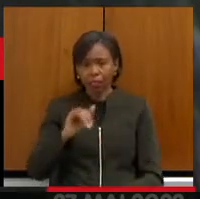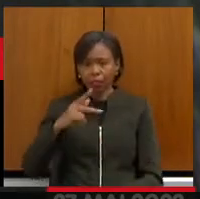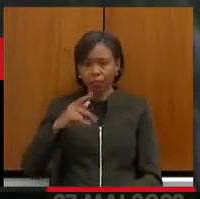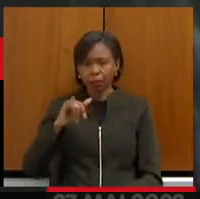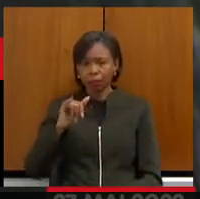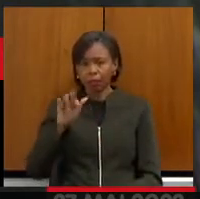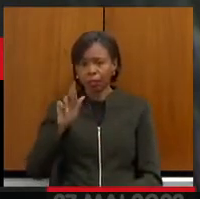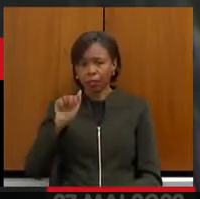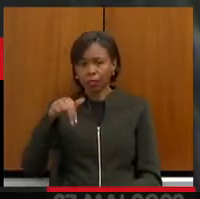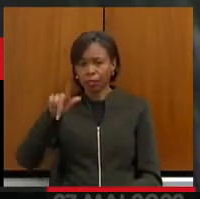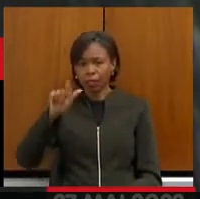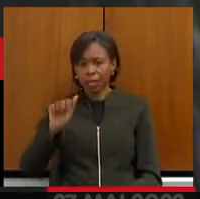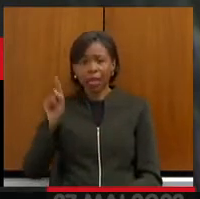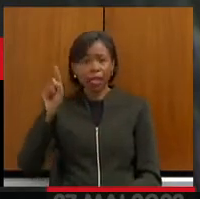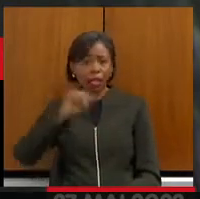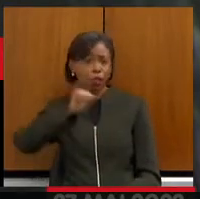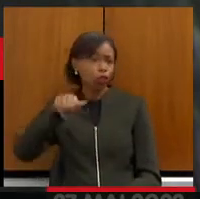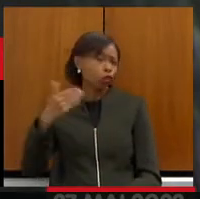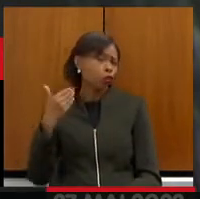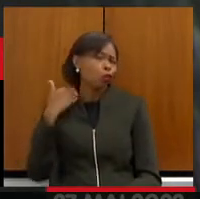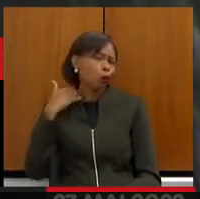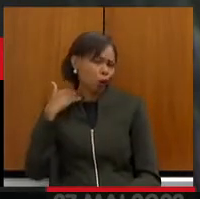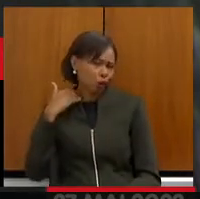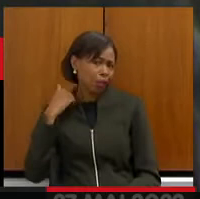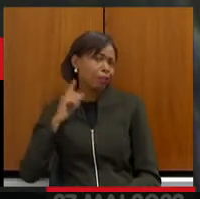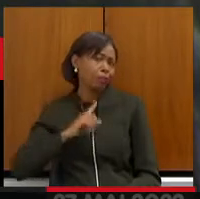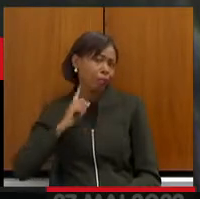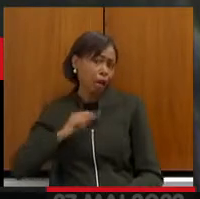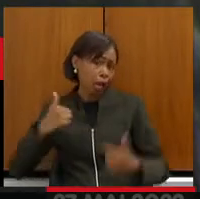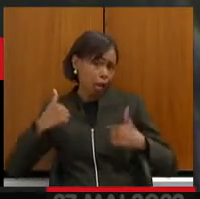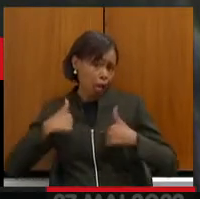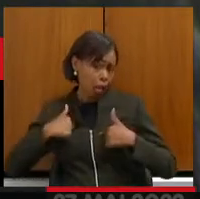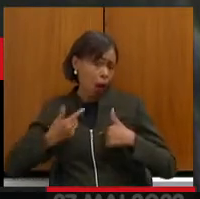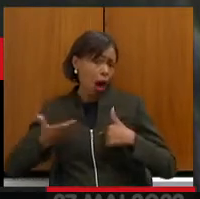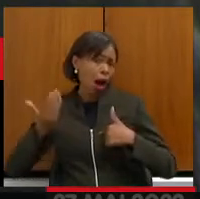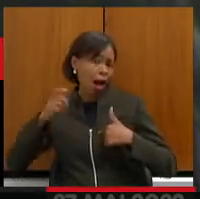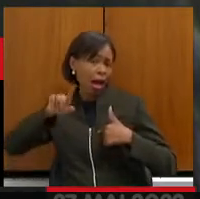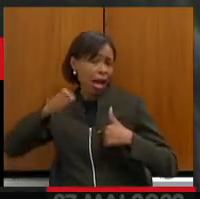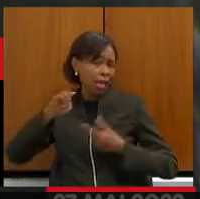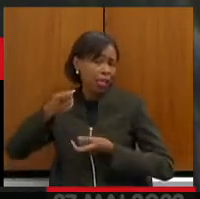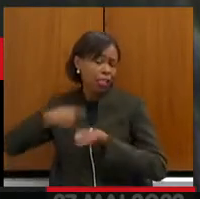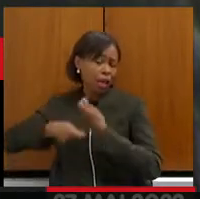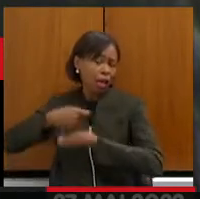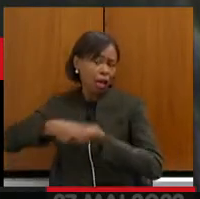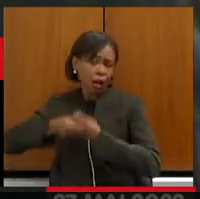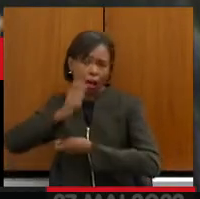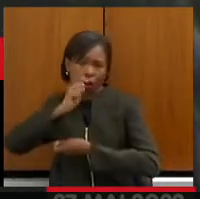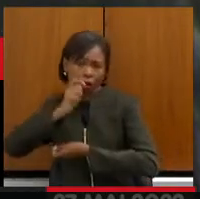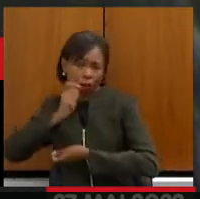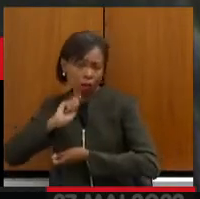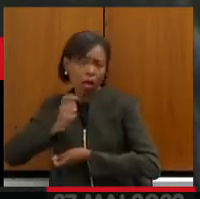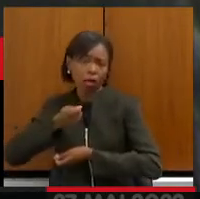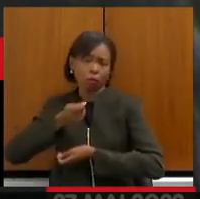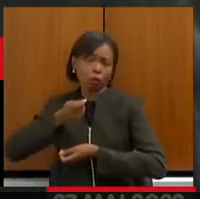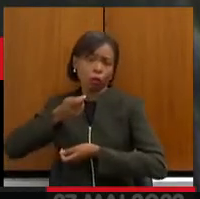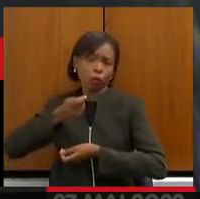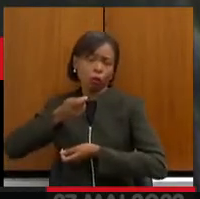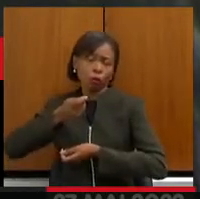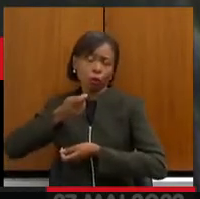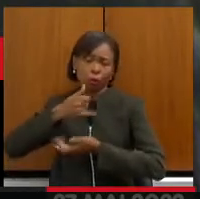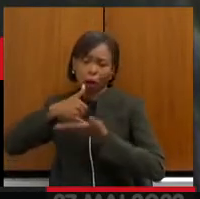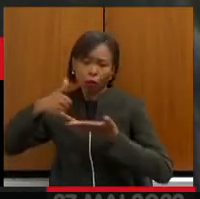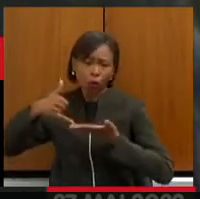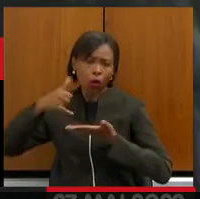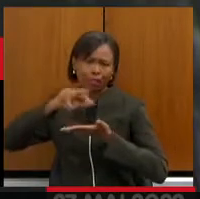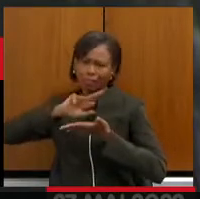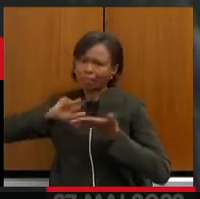Minas Gerais eu venho do tráfico eu venho da maconha eu venho da cocaína não tinha